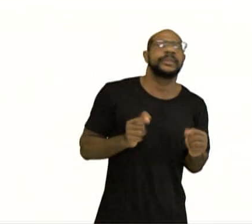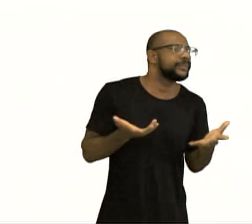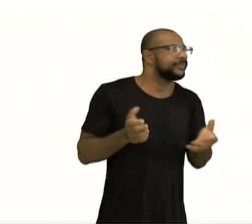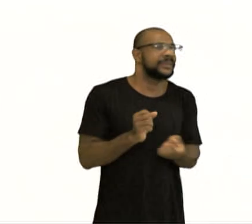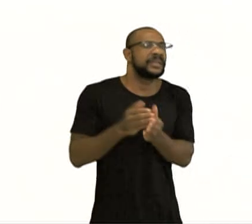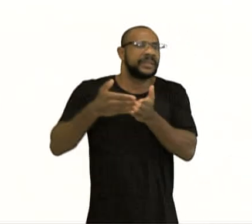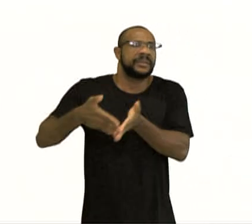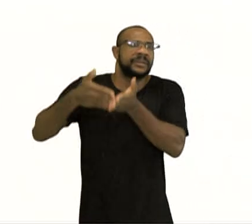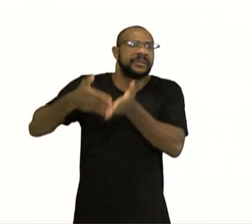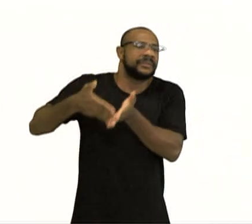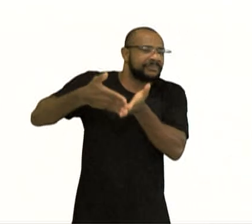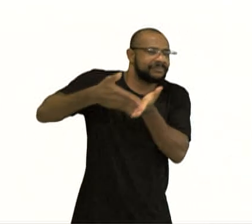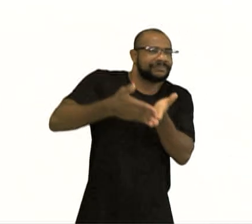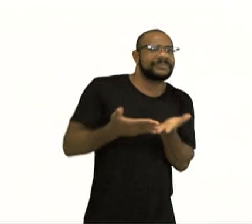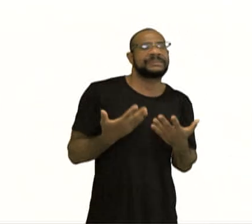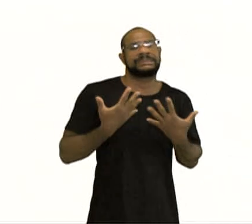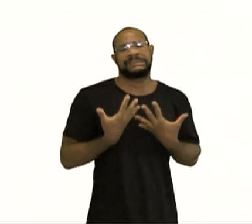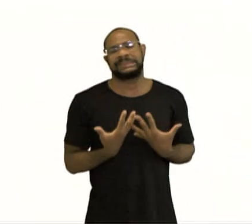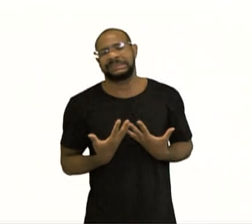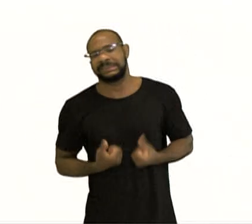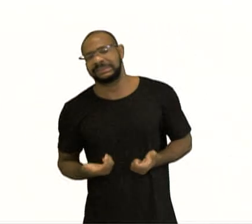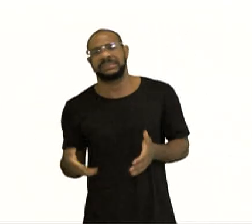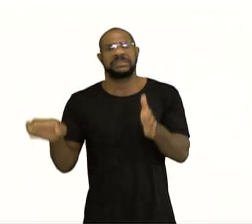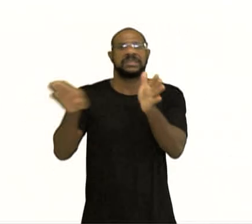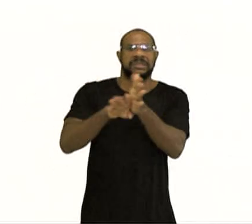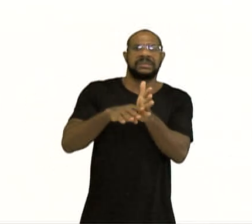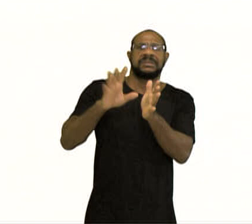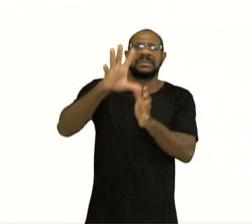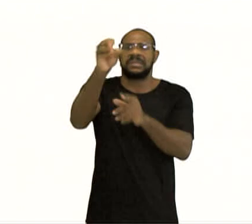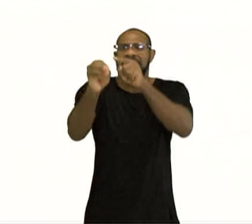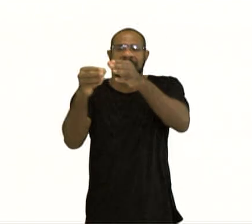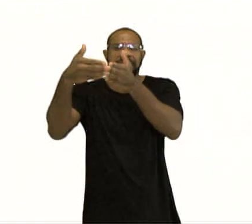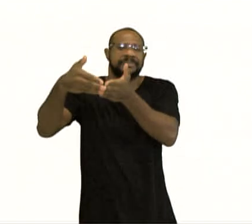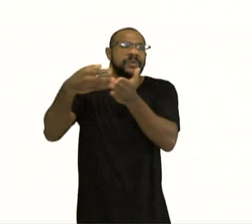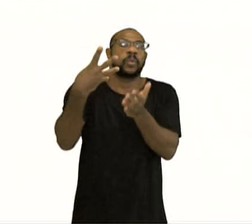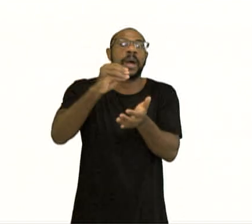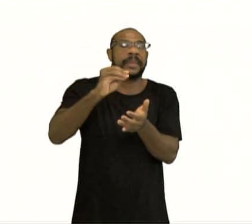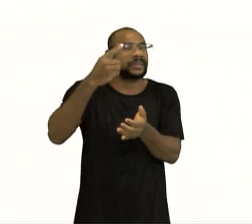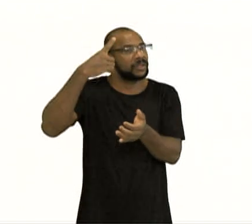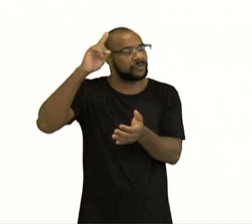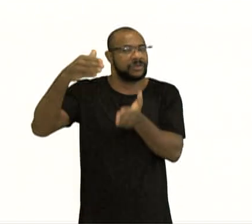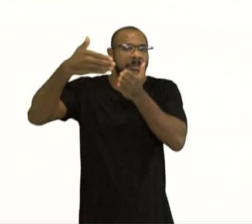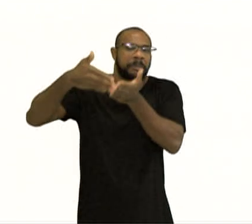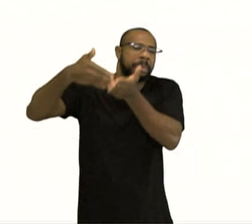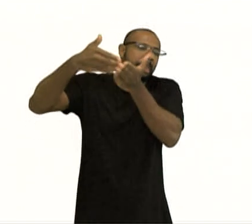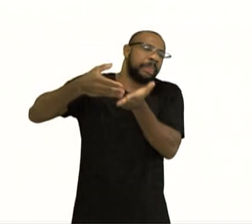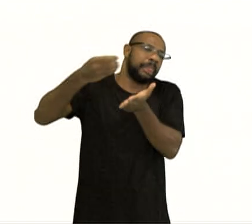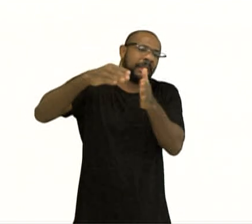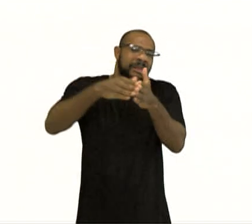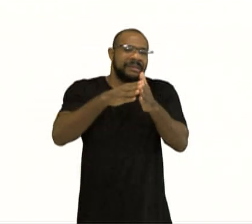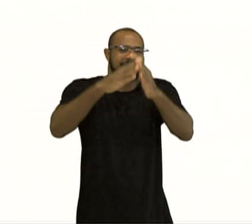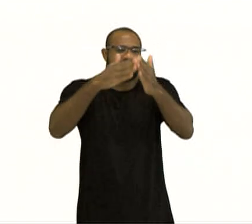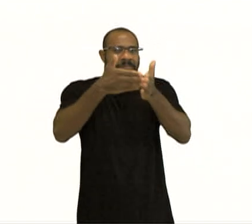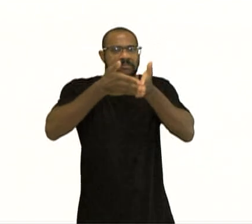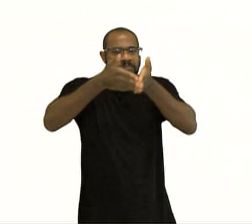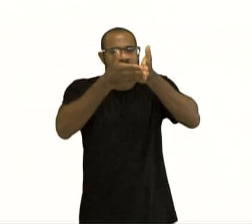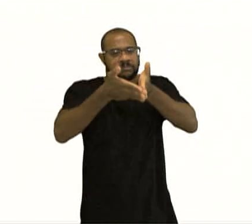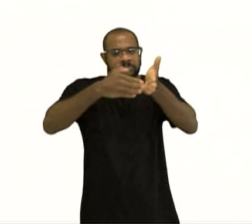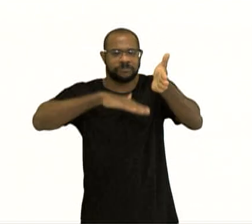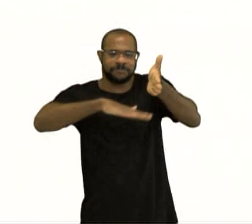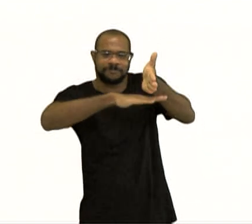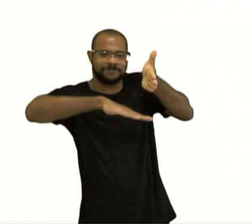havia sido uma viagem que saiu da África, demorando 30, 40 dias, geralmente dentro dos porões dos navios, então eles